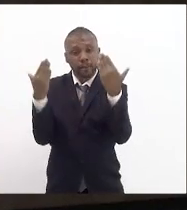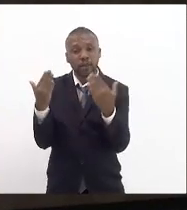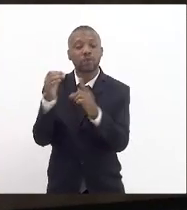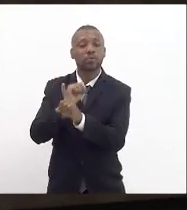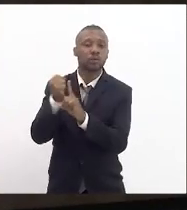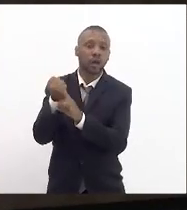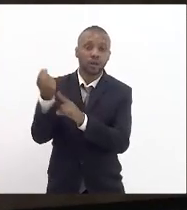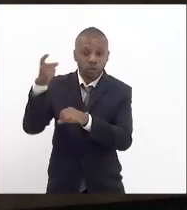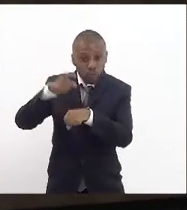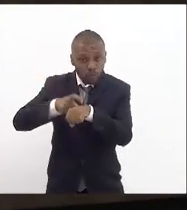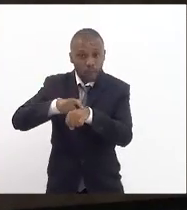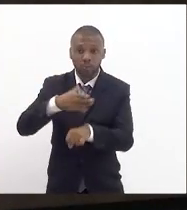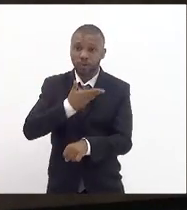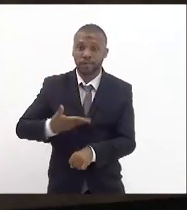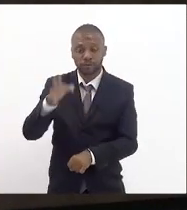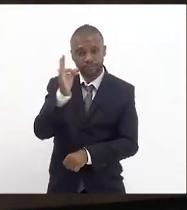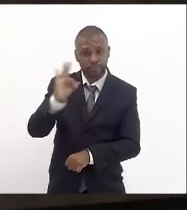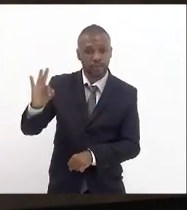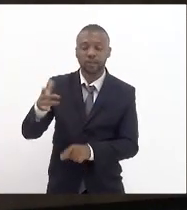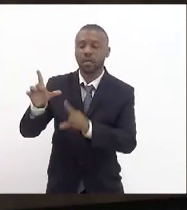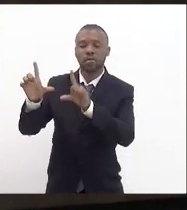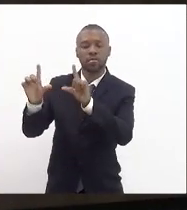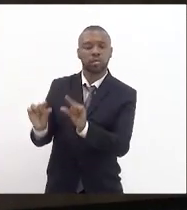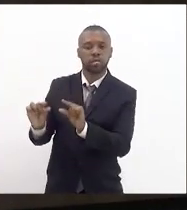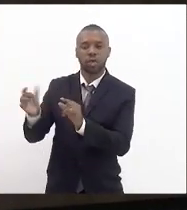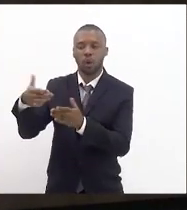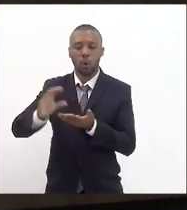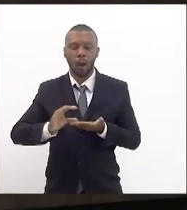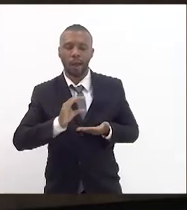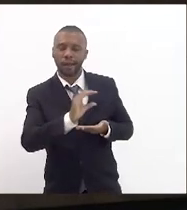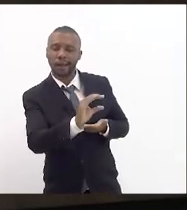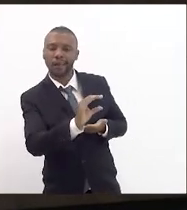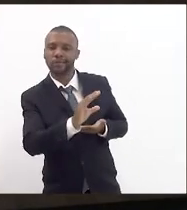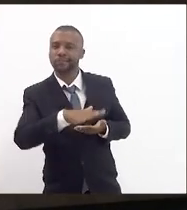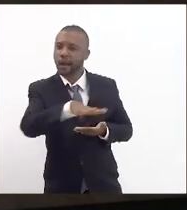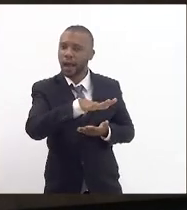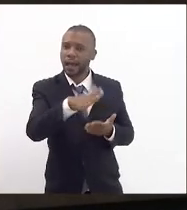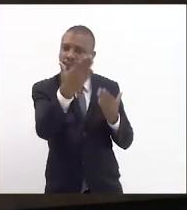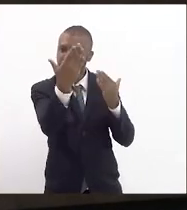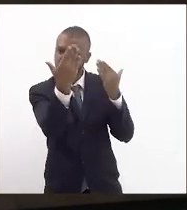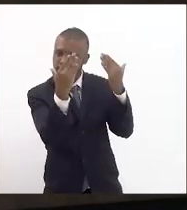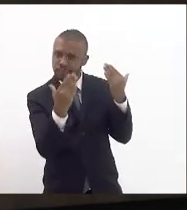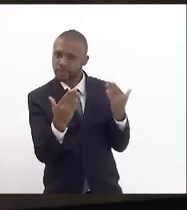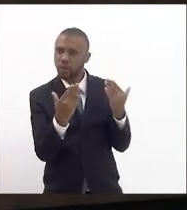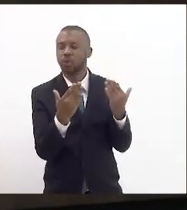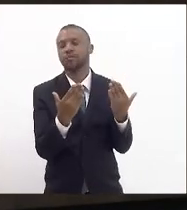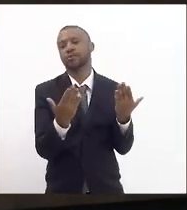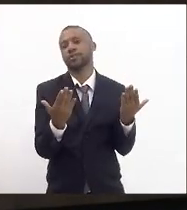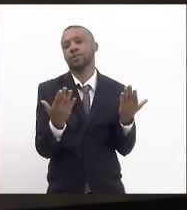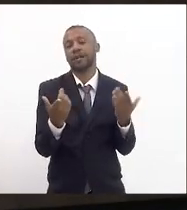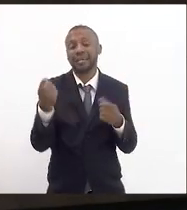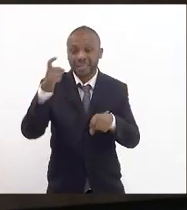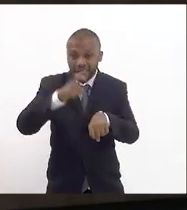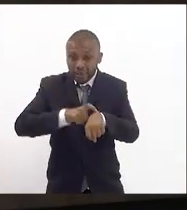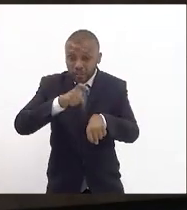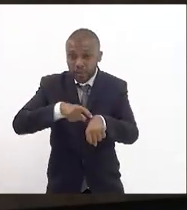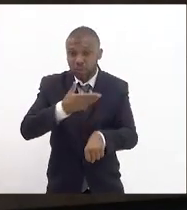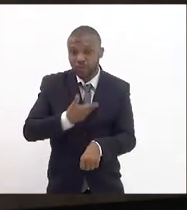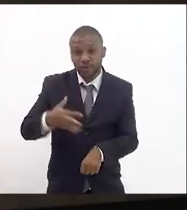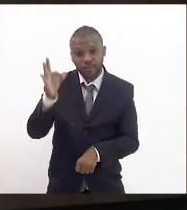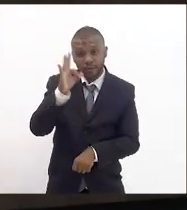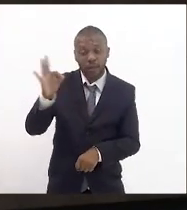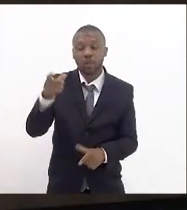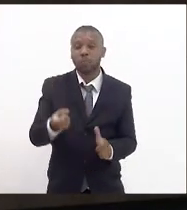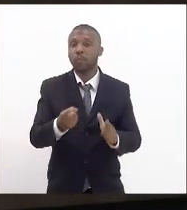diminuído os repasses de recursos para a saúde mental, no momento em que o governo federal, por exemplo, nesse momento suspendeu